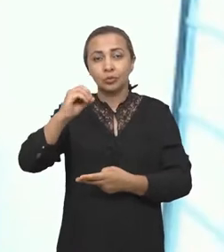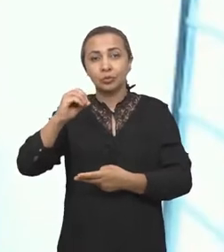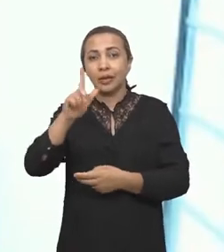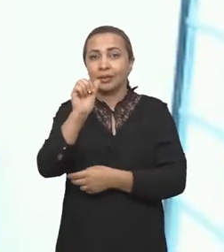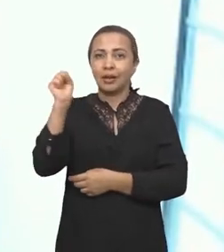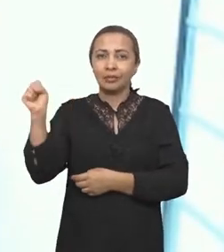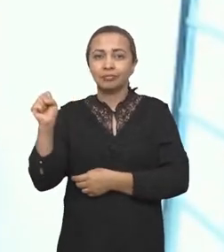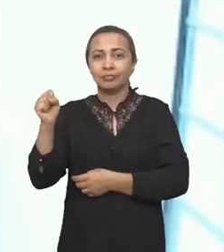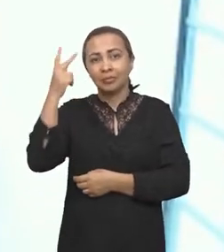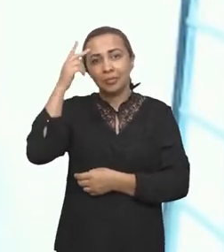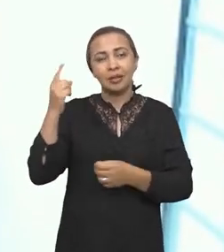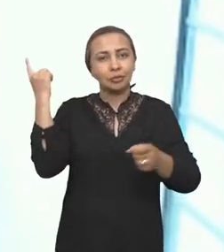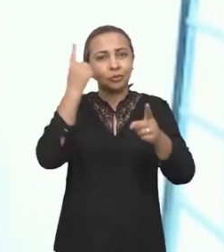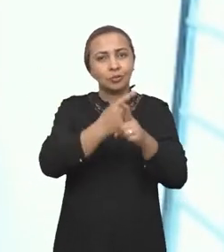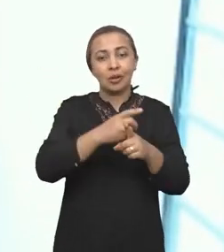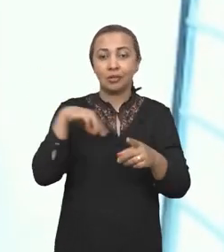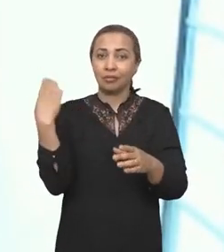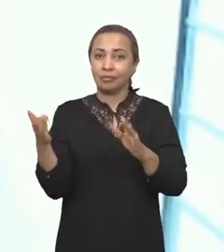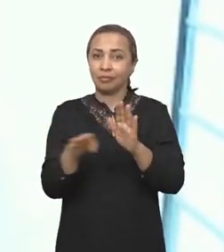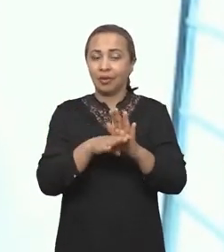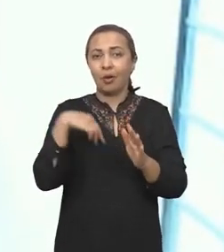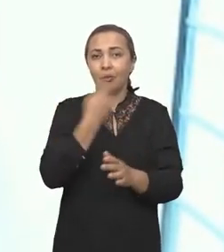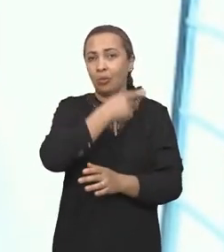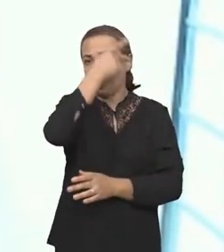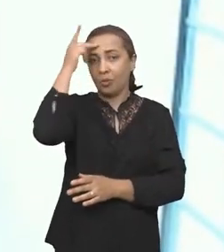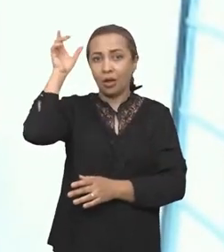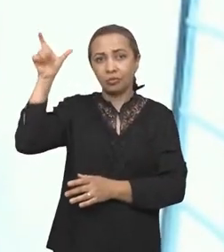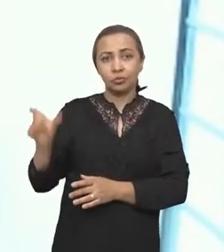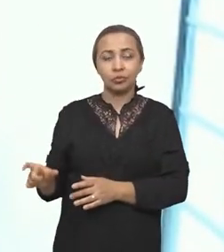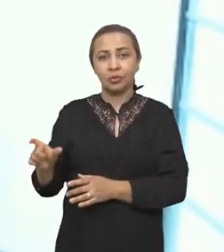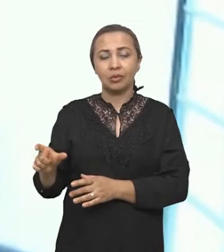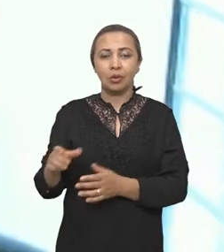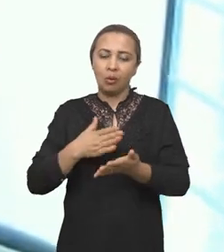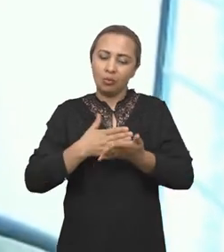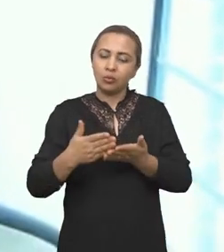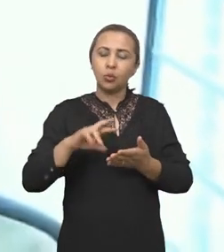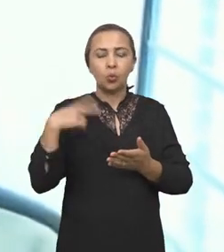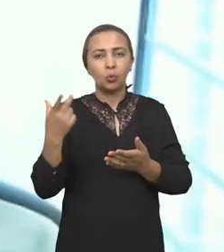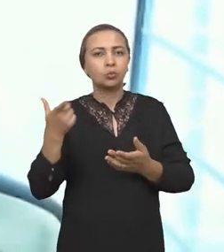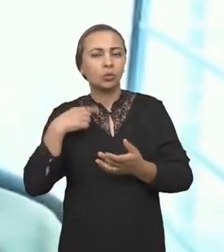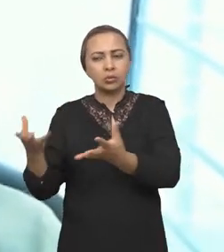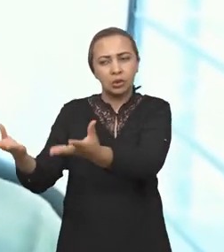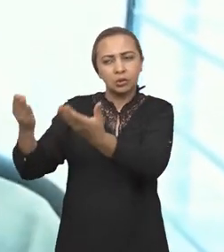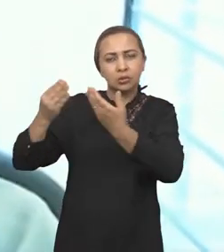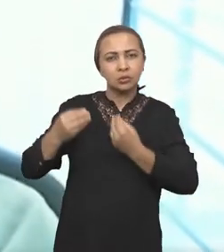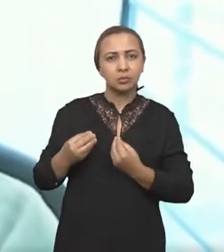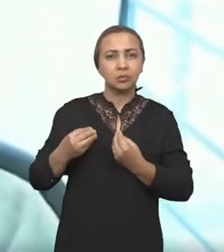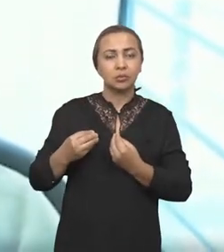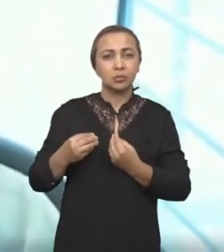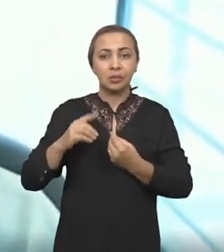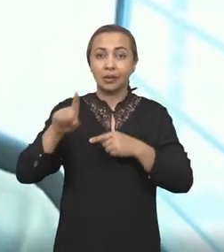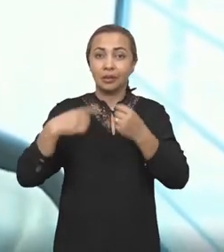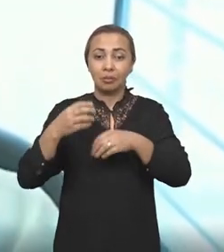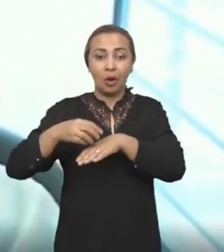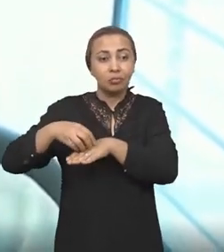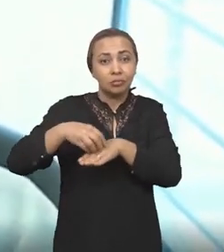para chegar, né, nos nossos clientes, ele parte em um determinado ponto de entrega, onde nós recebemos o gás dos nossos supridores e